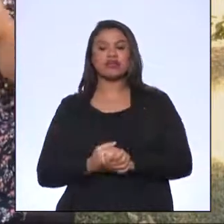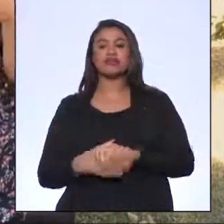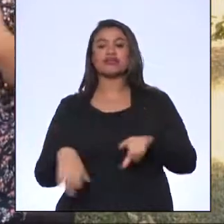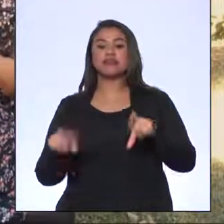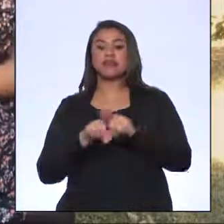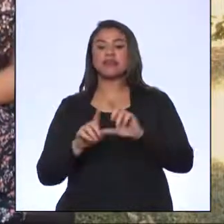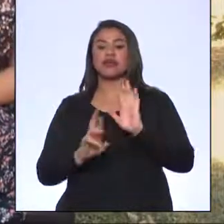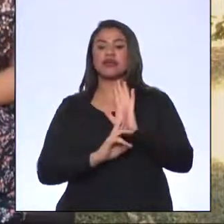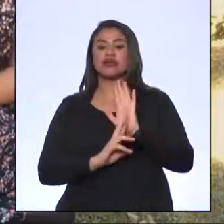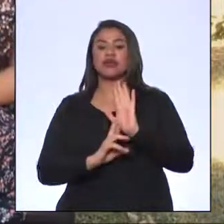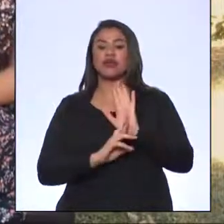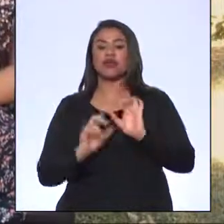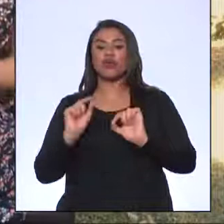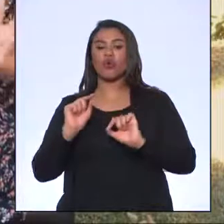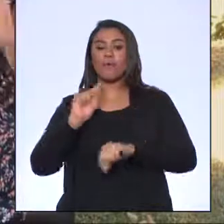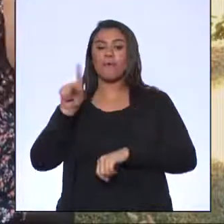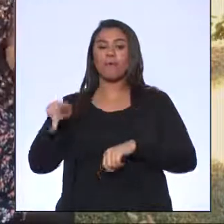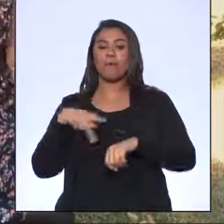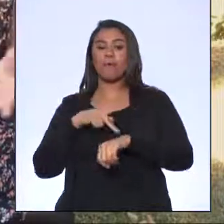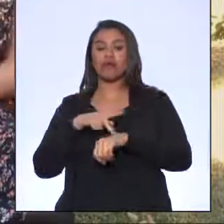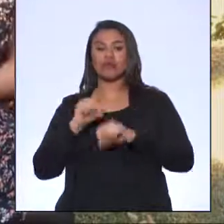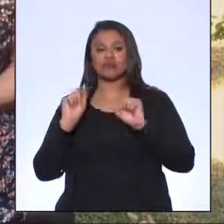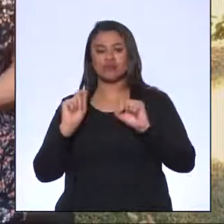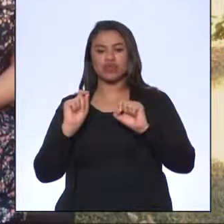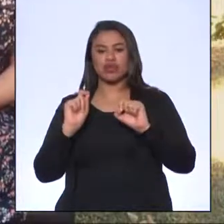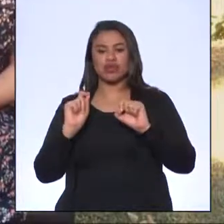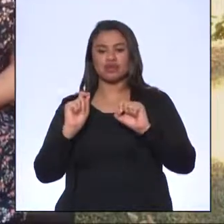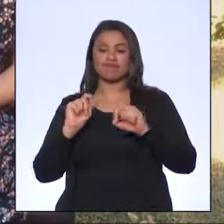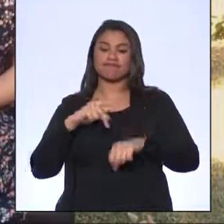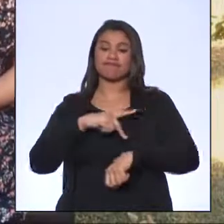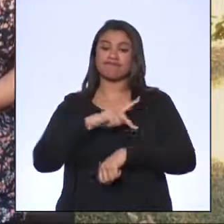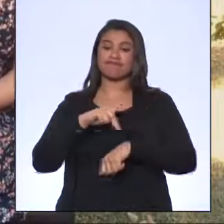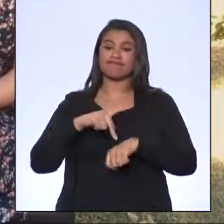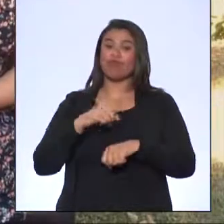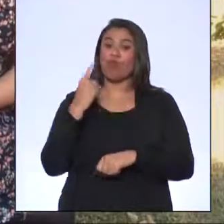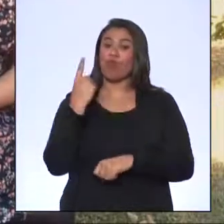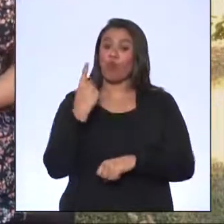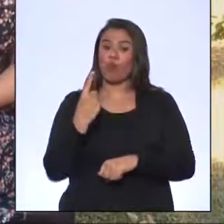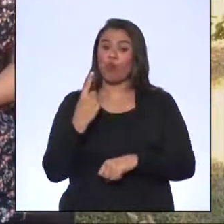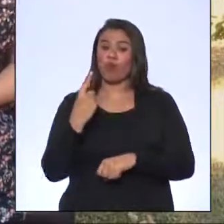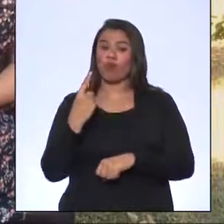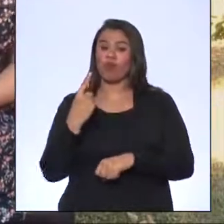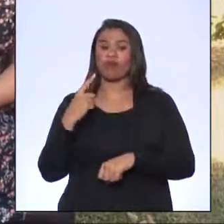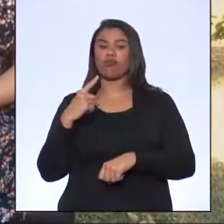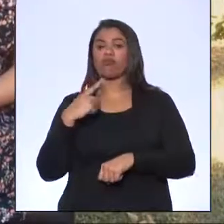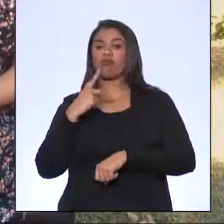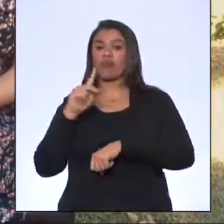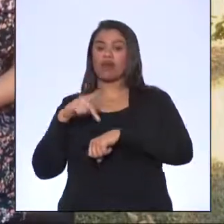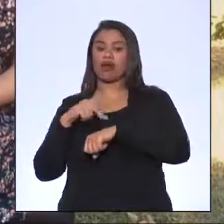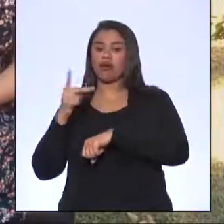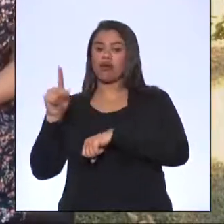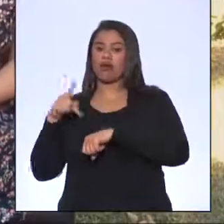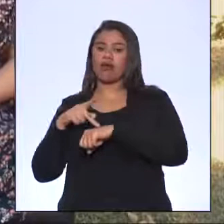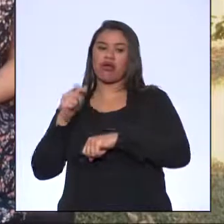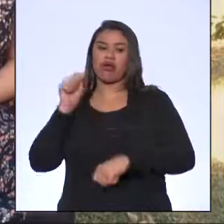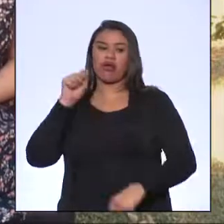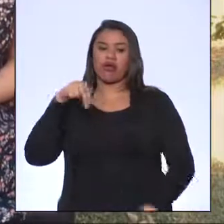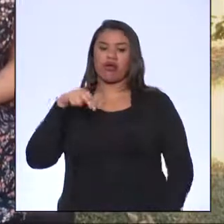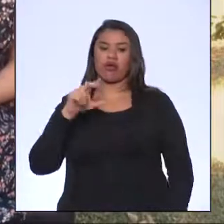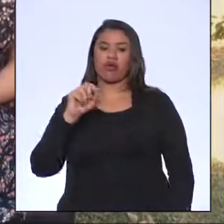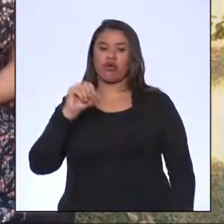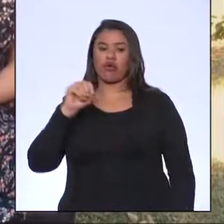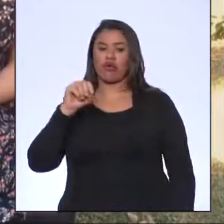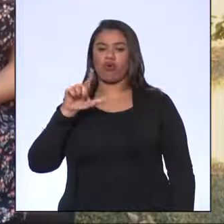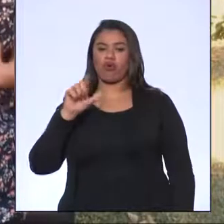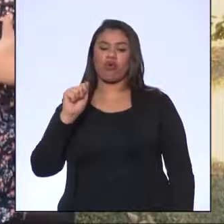estava acontecendo nesse país e não em toda a África. Outros países desse continente, como Angola e Argélia,